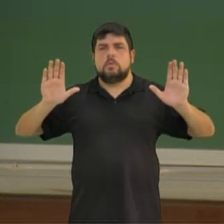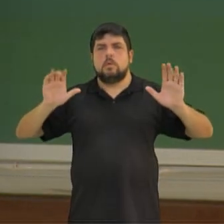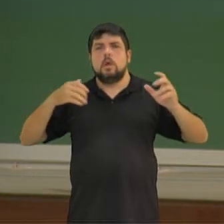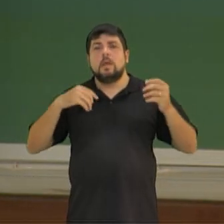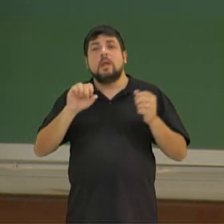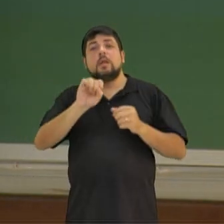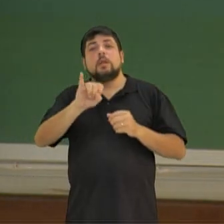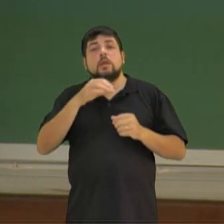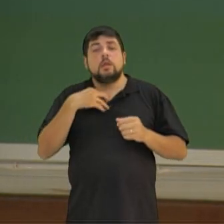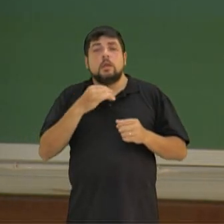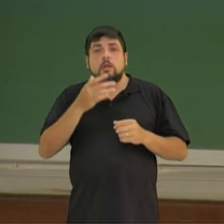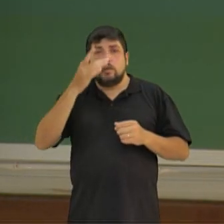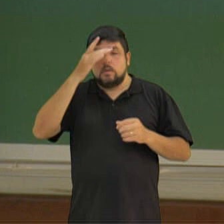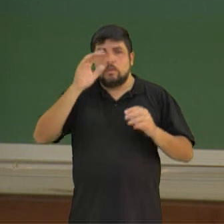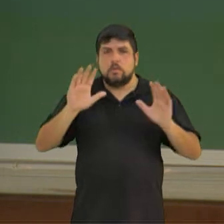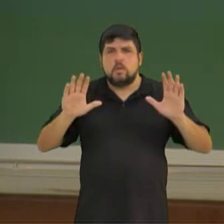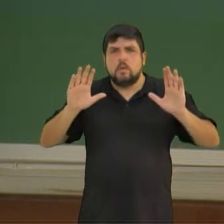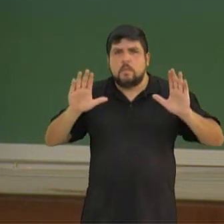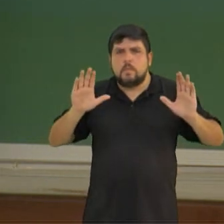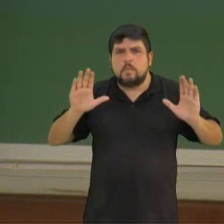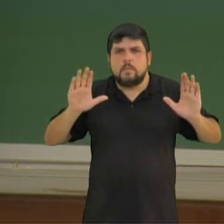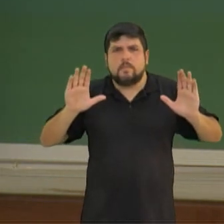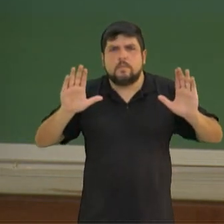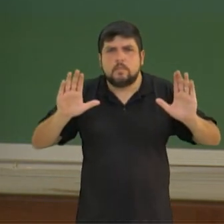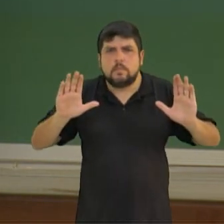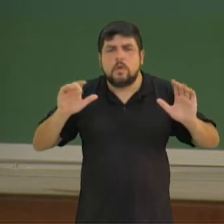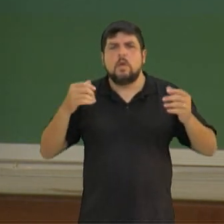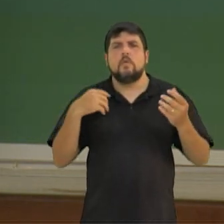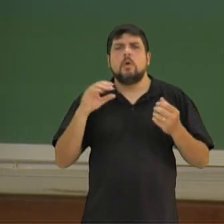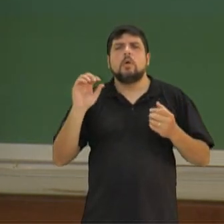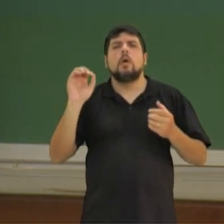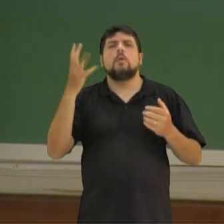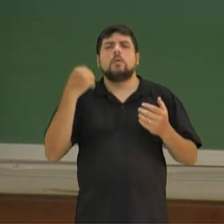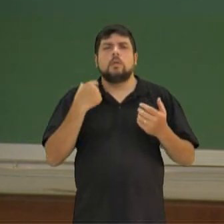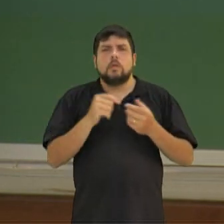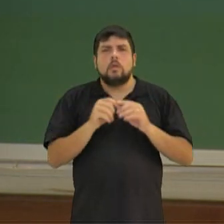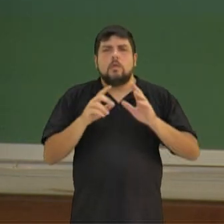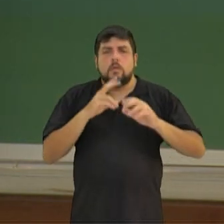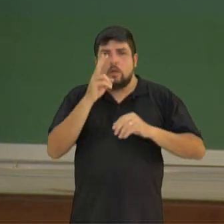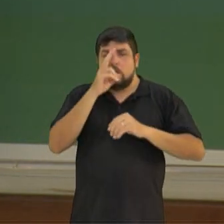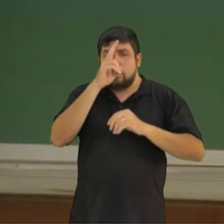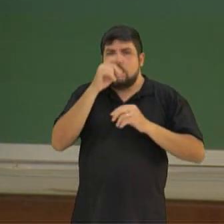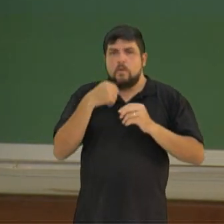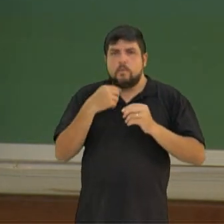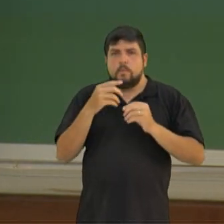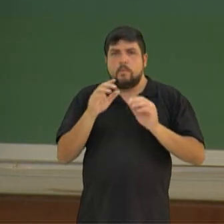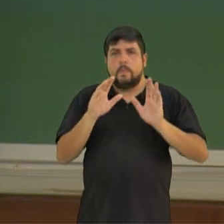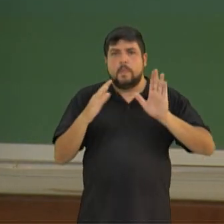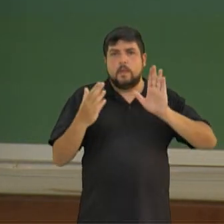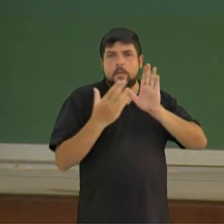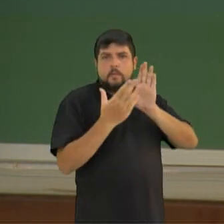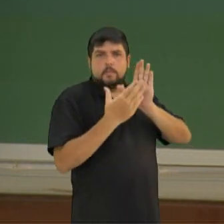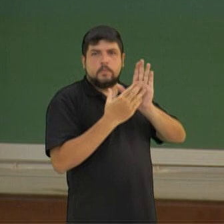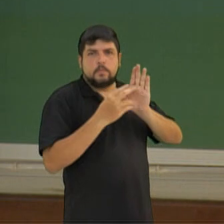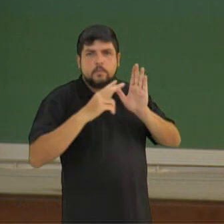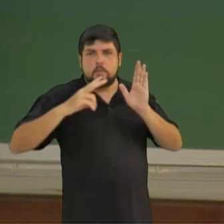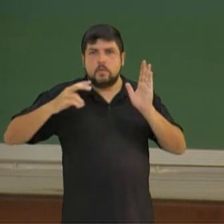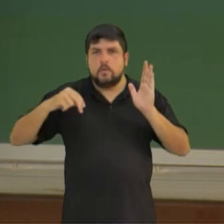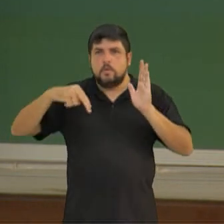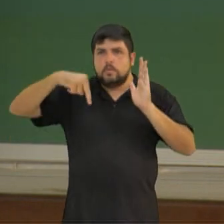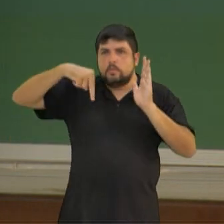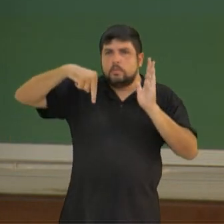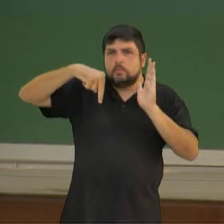se ela está fazendo uma força de 5 newton, a força que a parede está devolvendo para essa pessoa é a